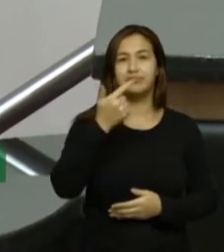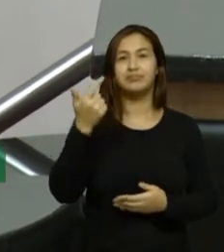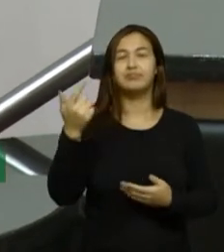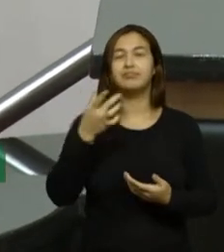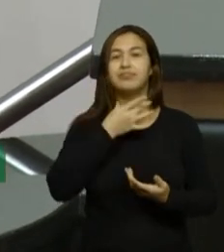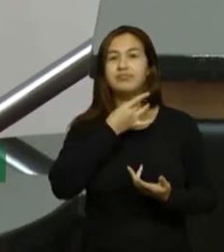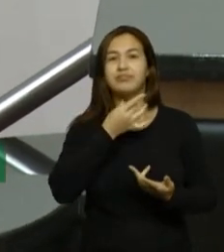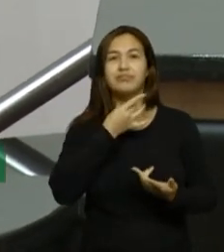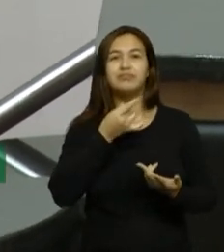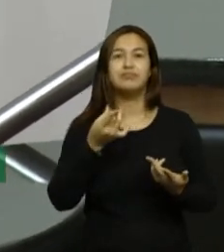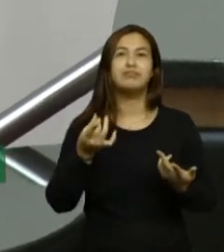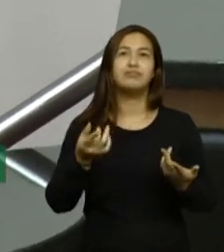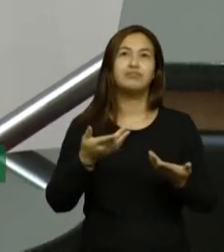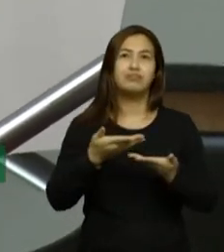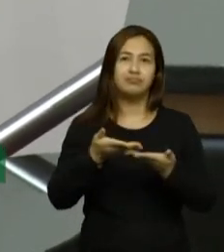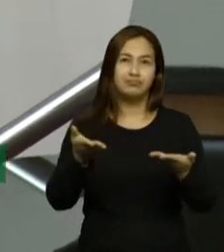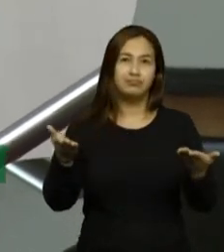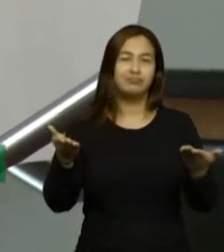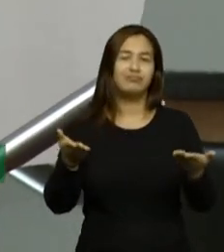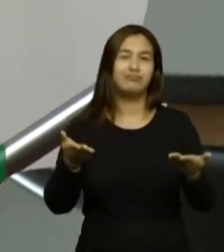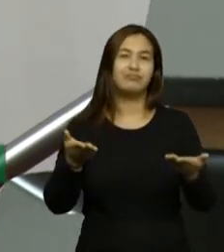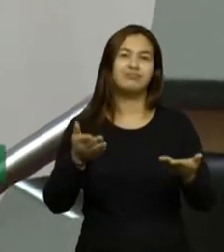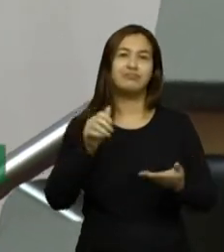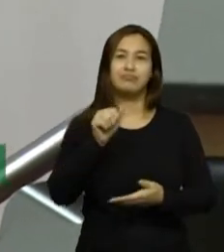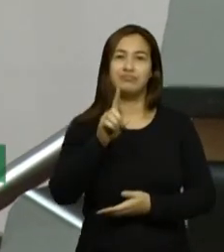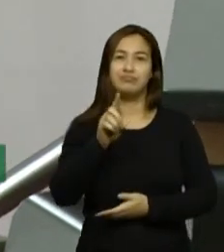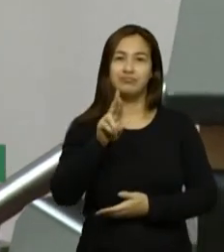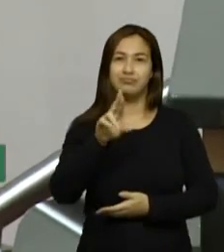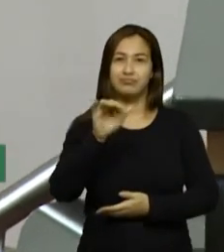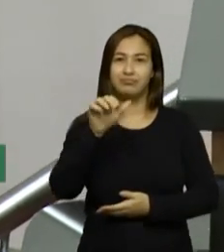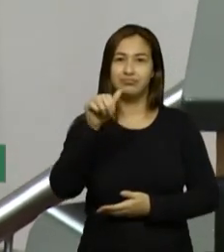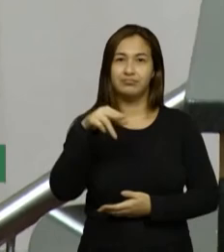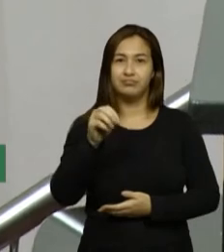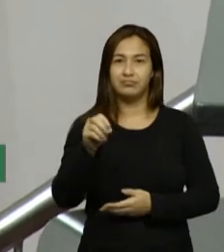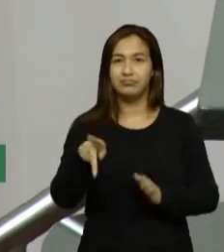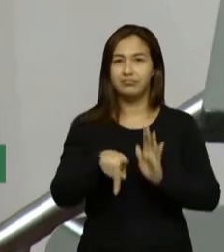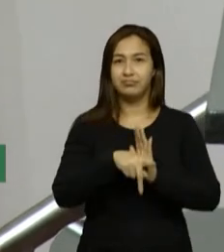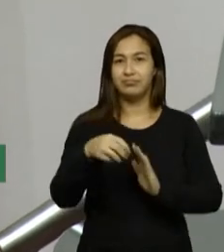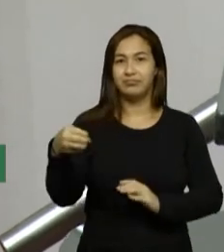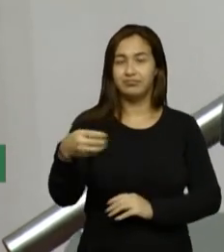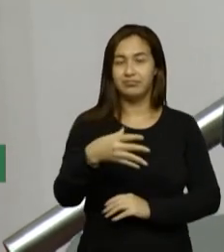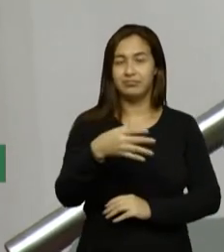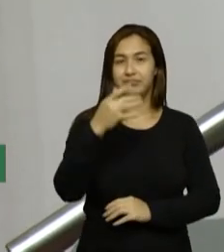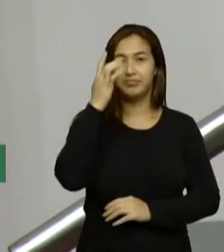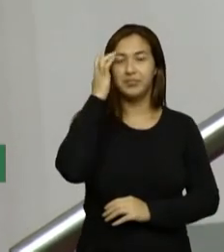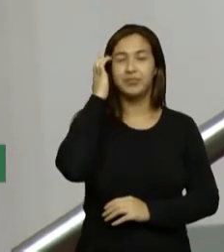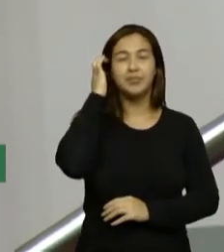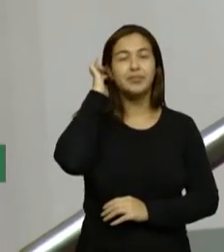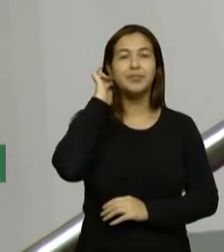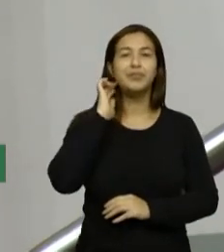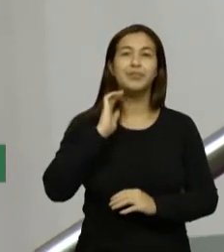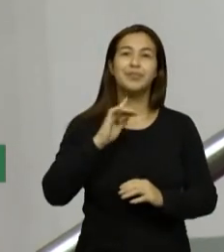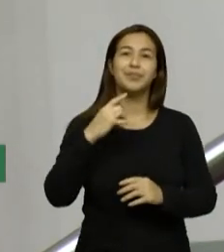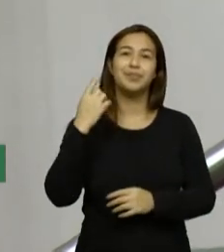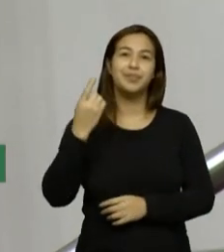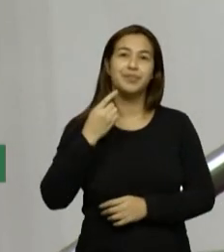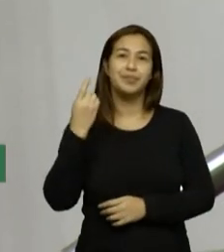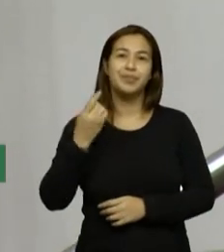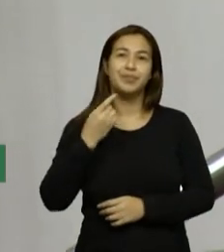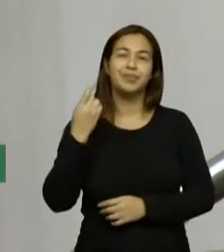se apresentou, que nos cumprimentou, Adriano, que é novo, deputado também que está se